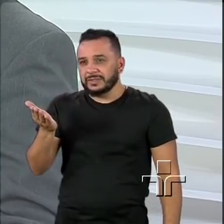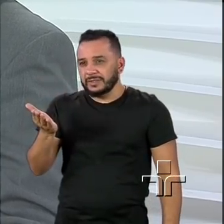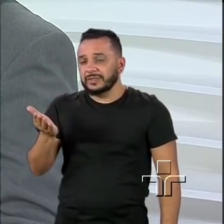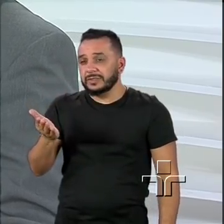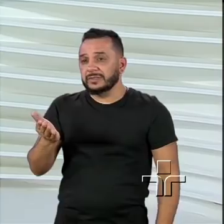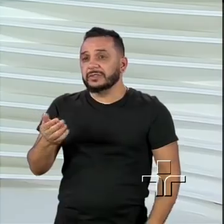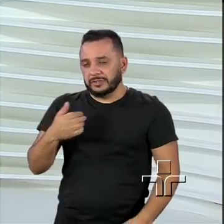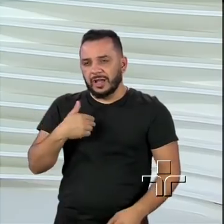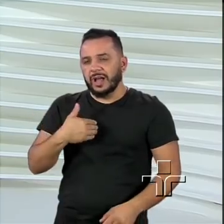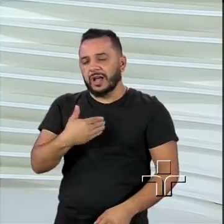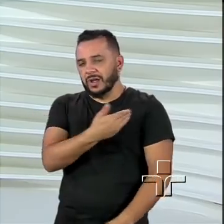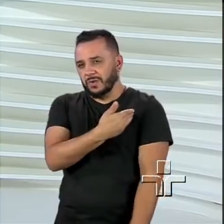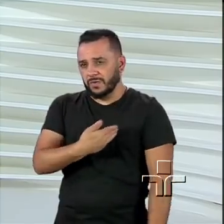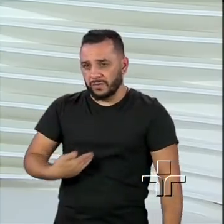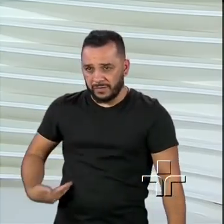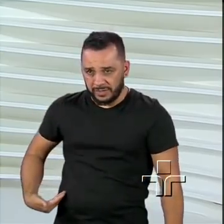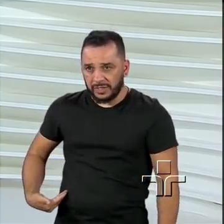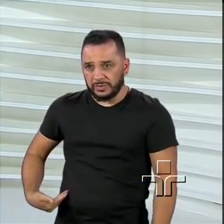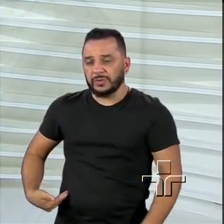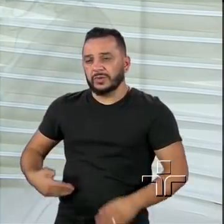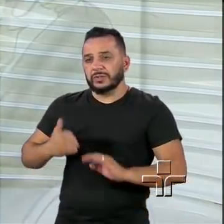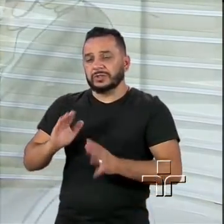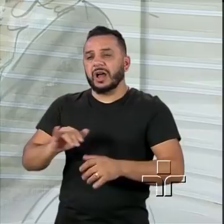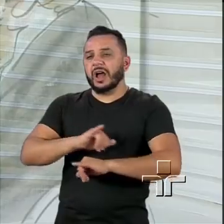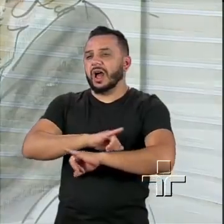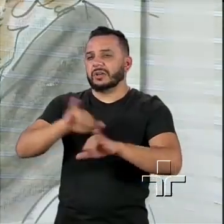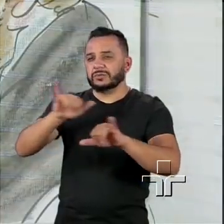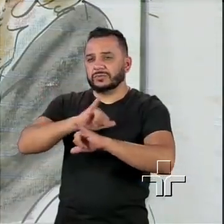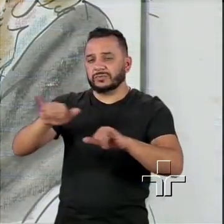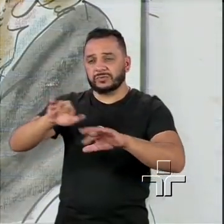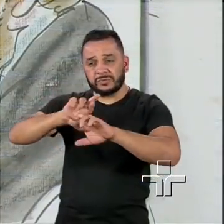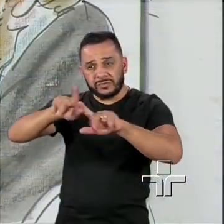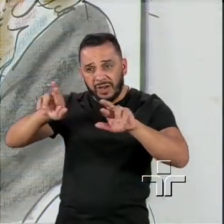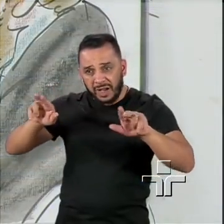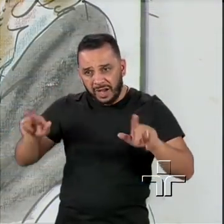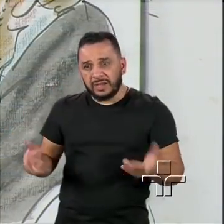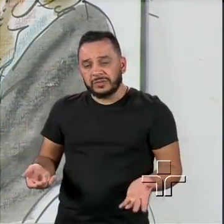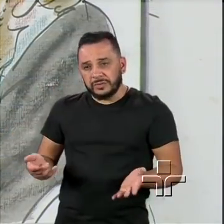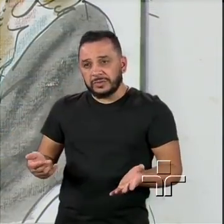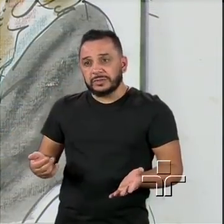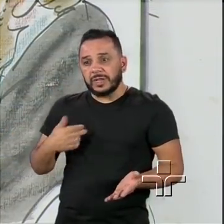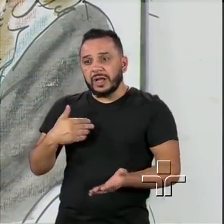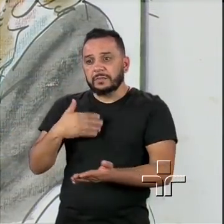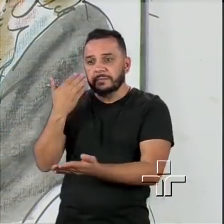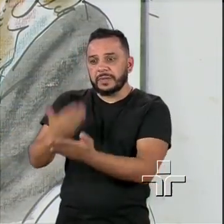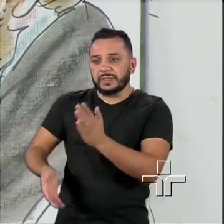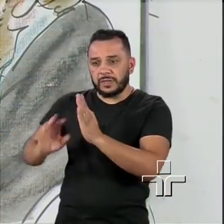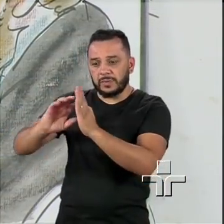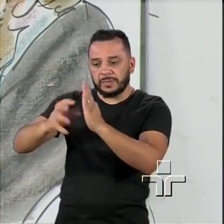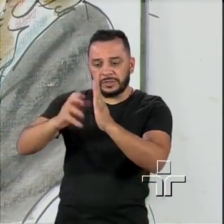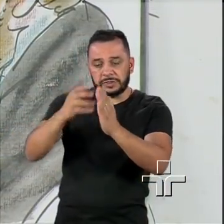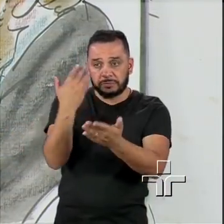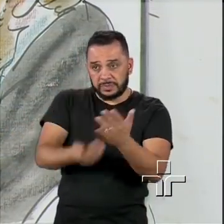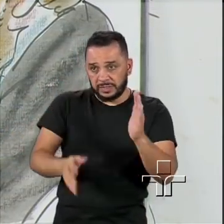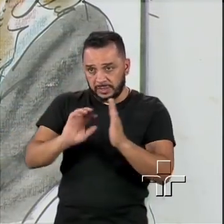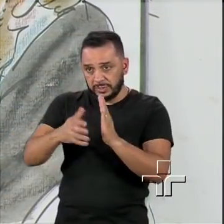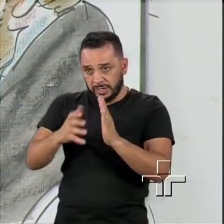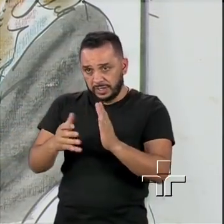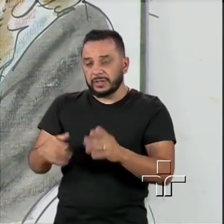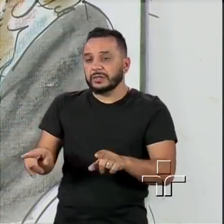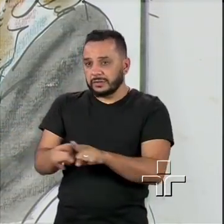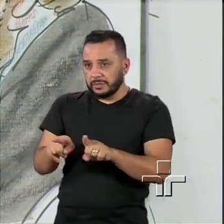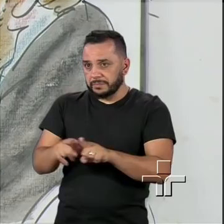vários anúncios, perdeu o partido já para os nossos adversários e vai perder partido para a